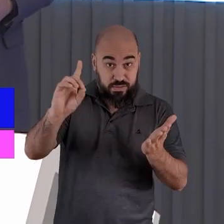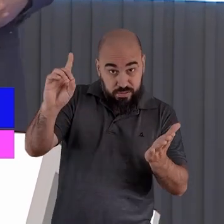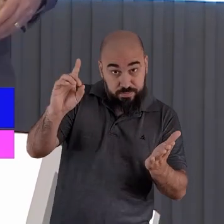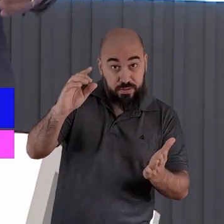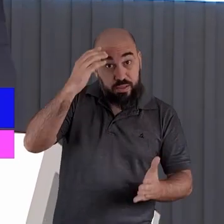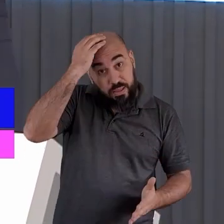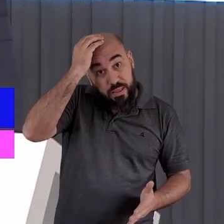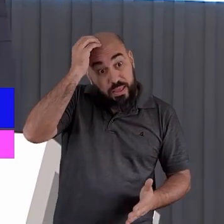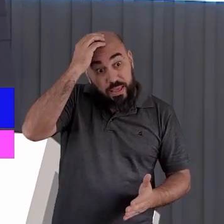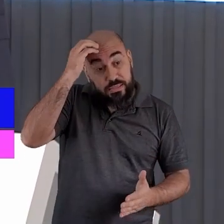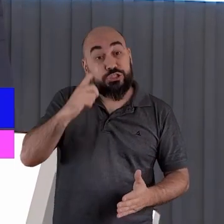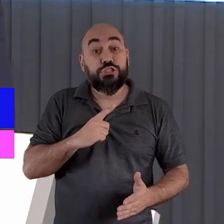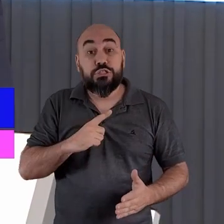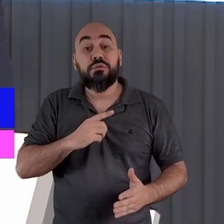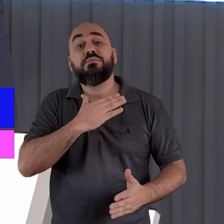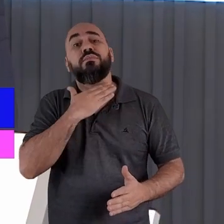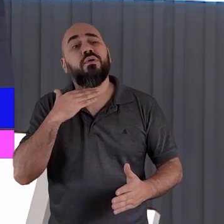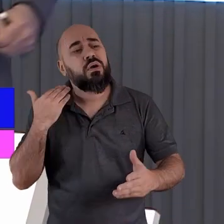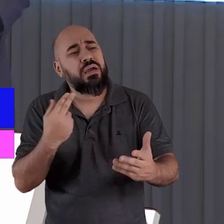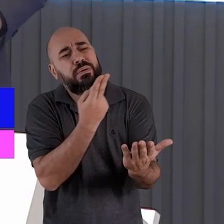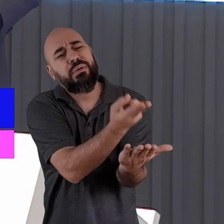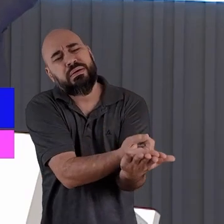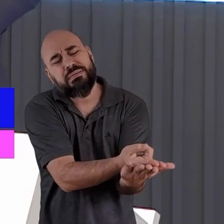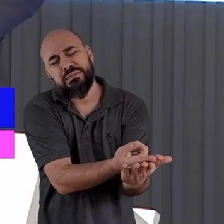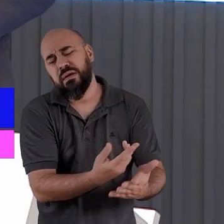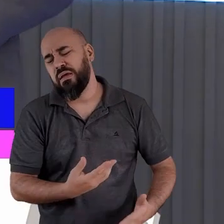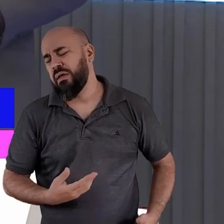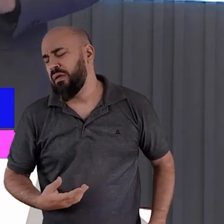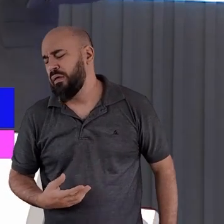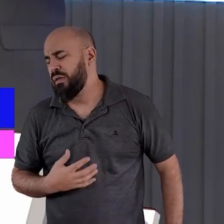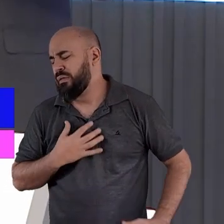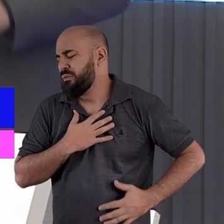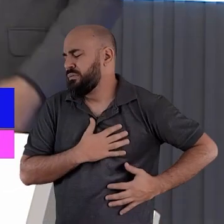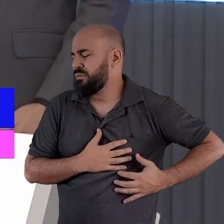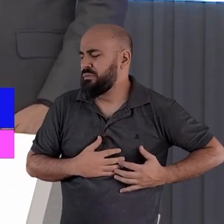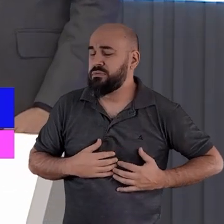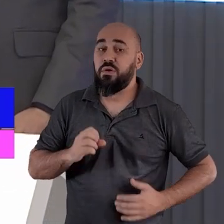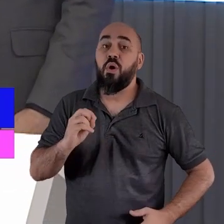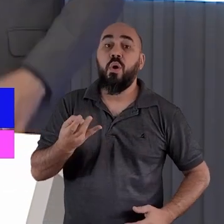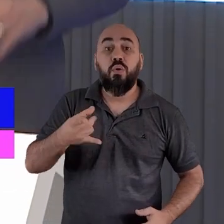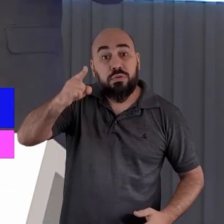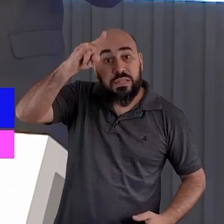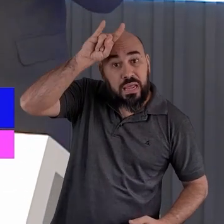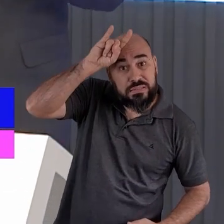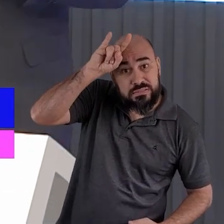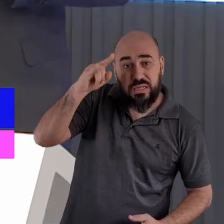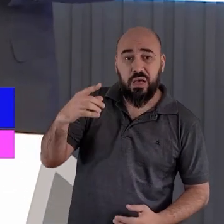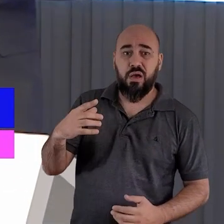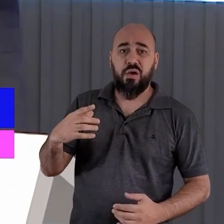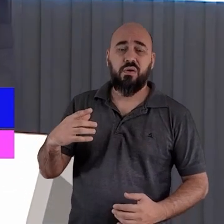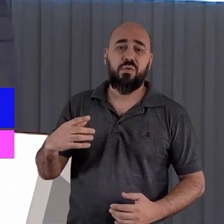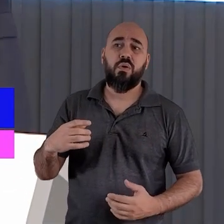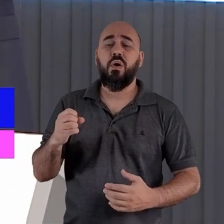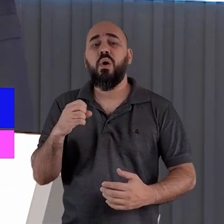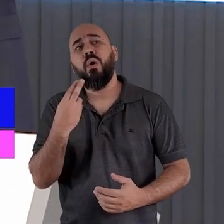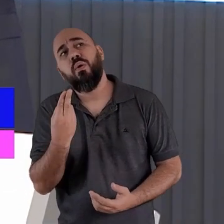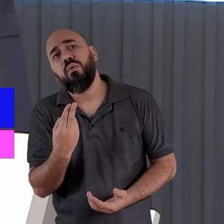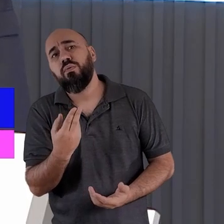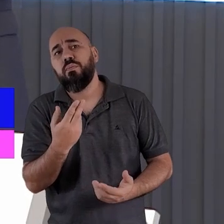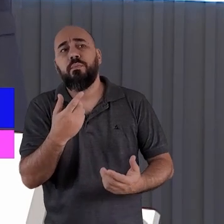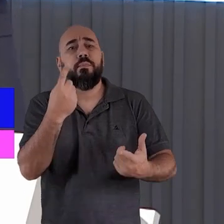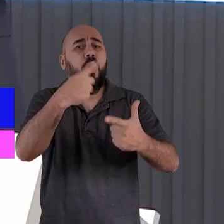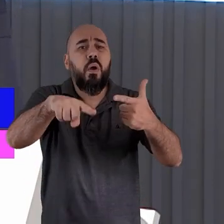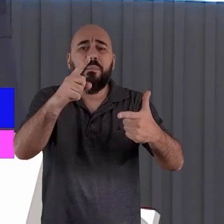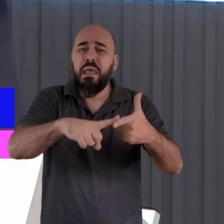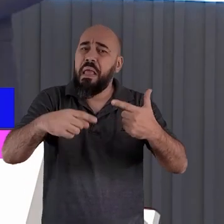terrível na família, vestia pano de saco. Quando alguém passava por uma traição, por uma terrível situação